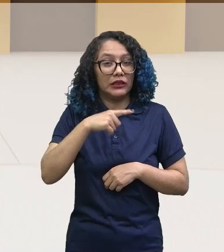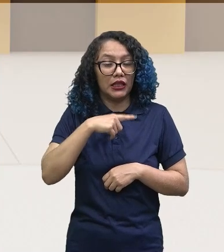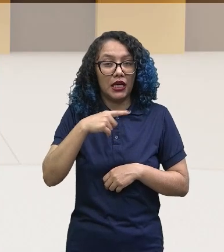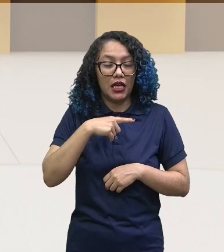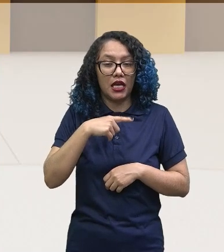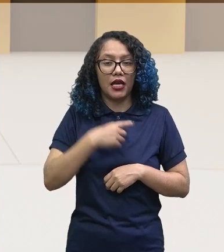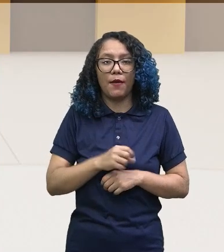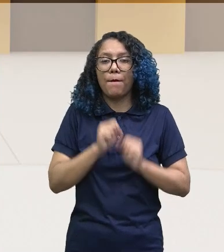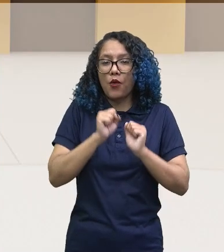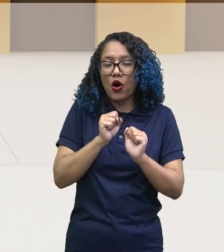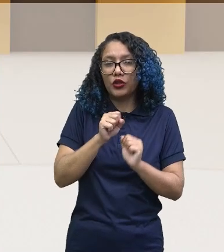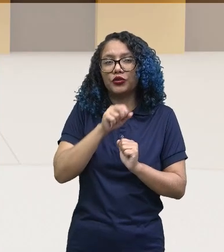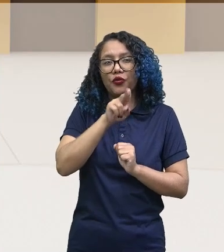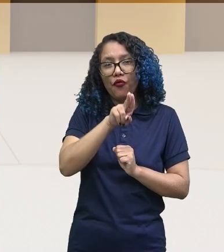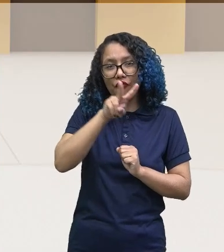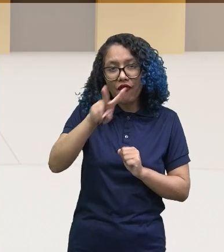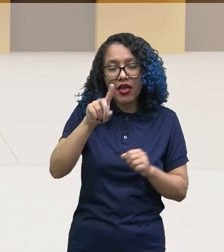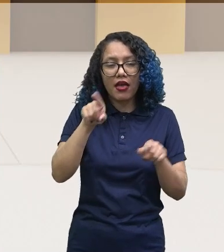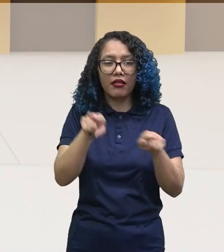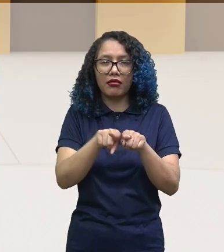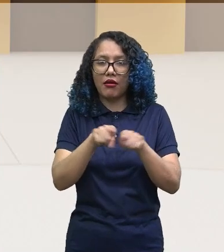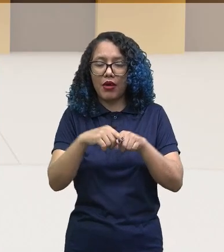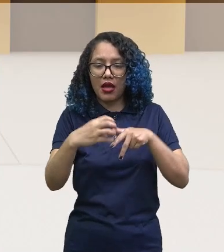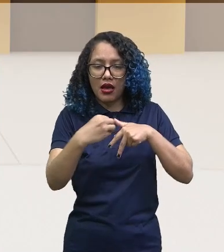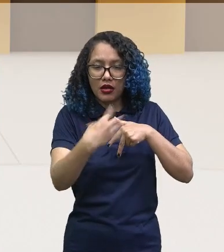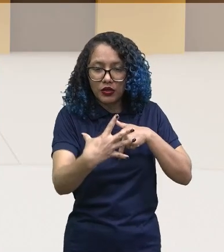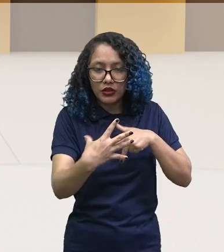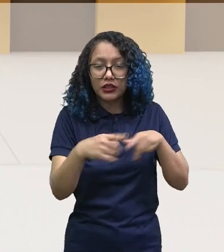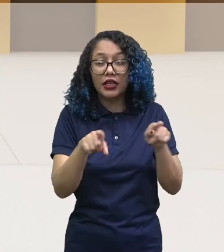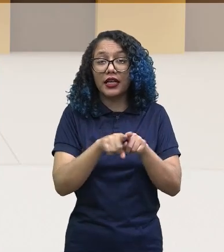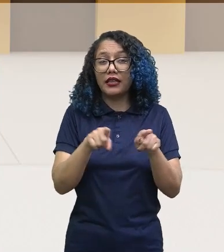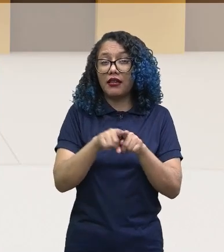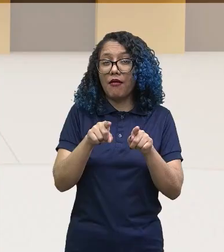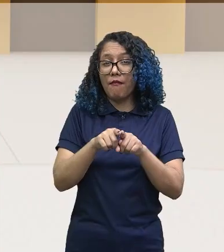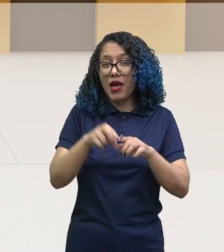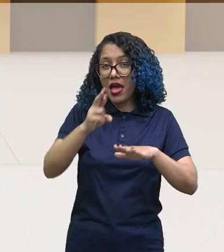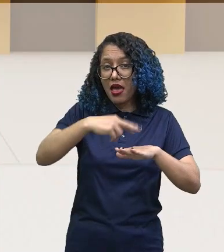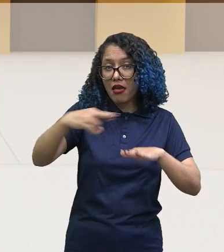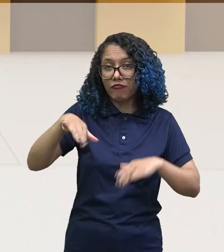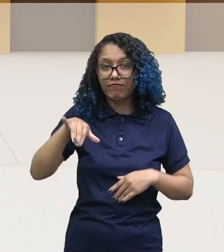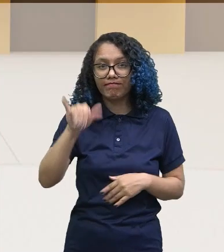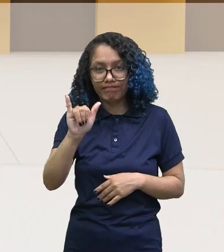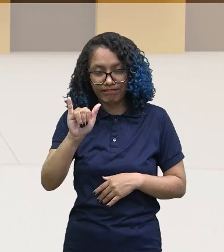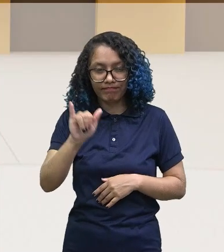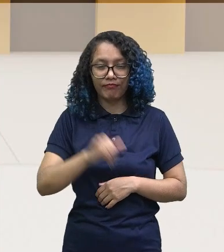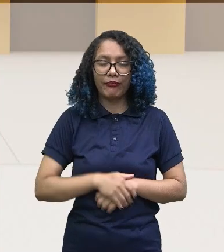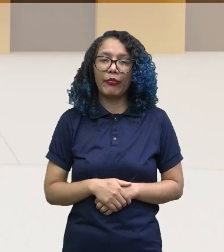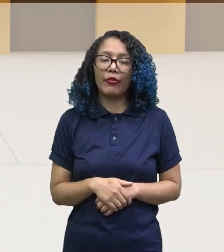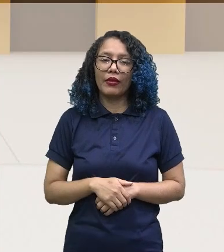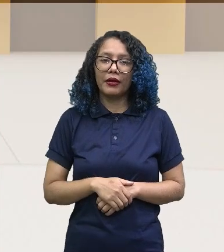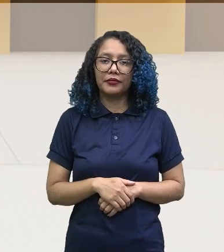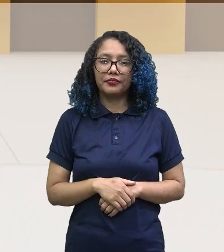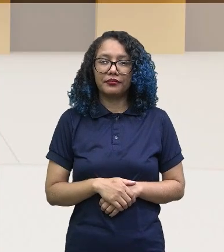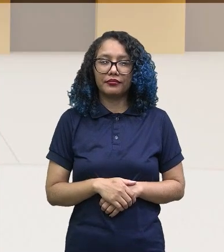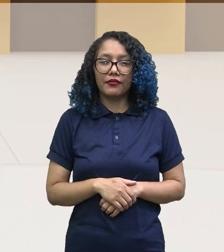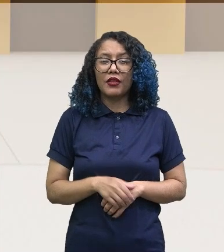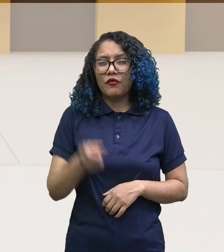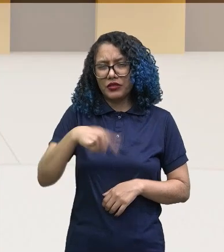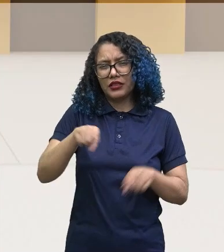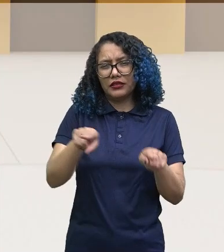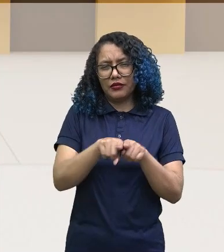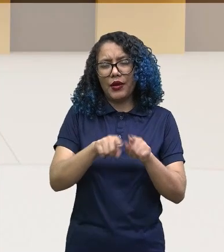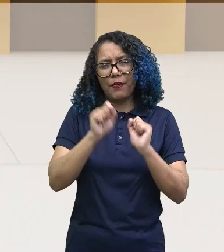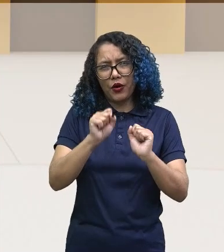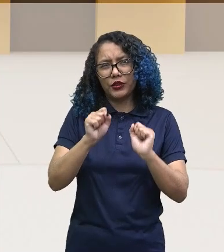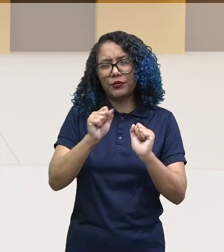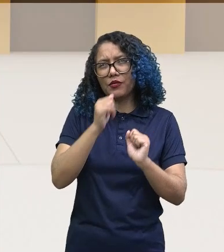de ultravioleta, raio-x e os raios gama. Isso. E para você também pode fazer um